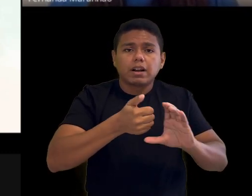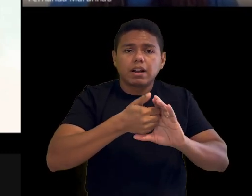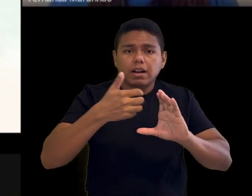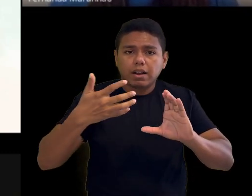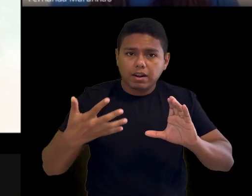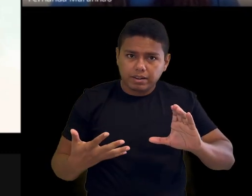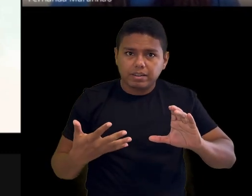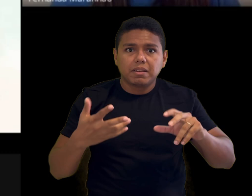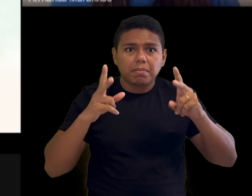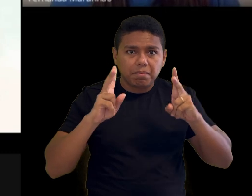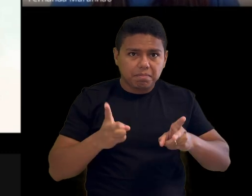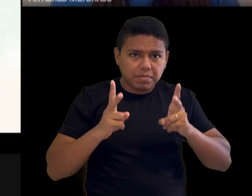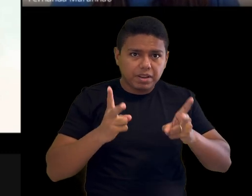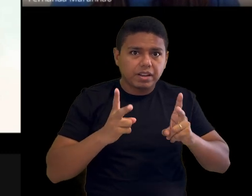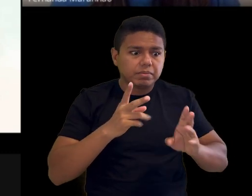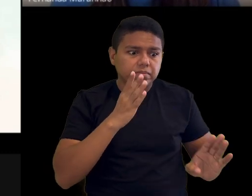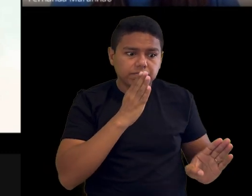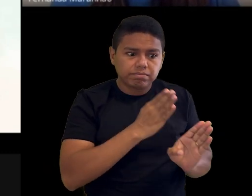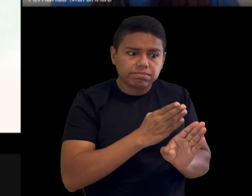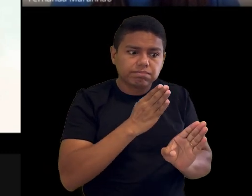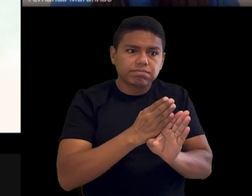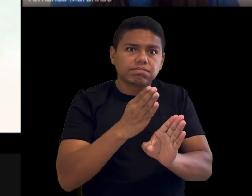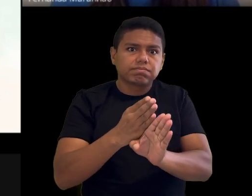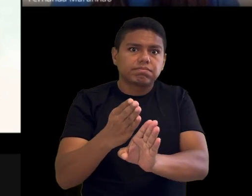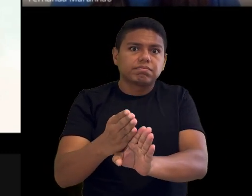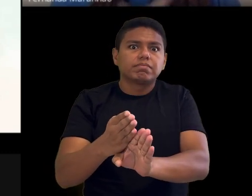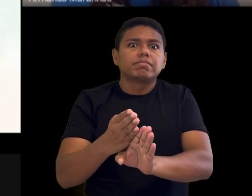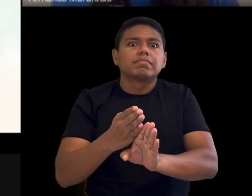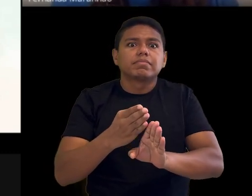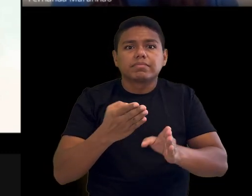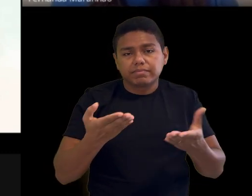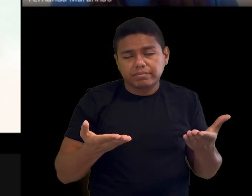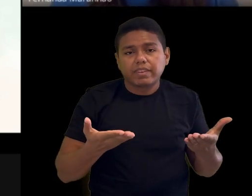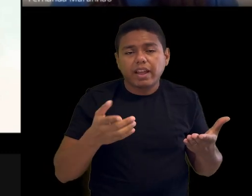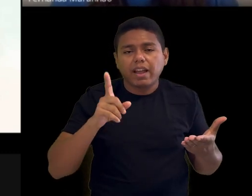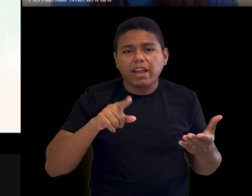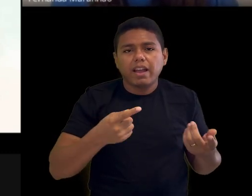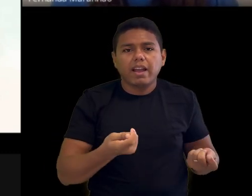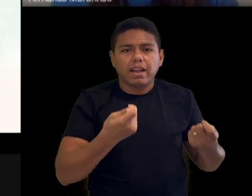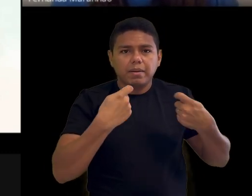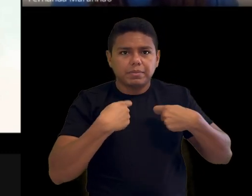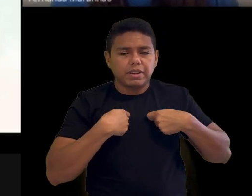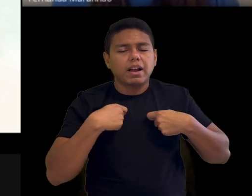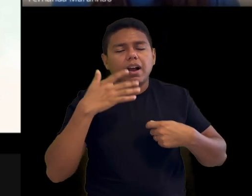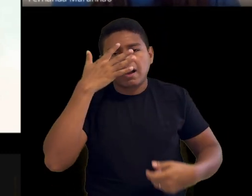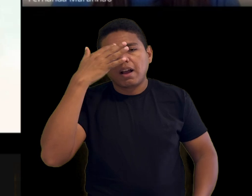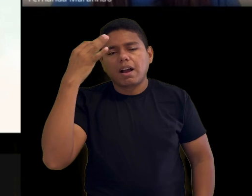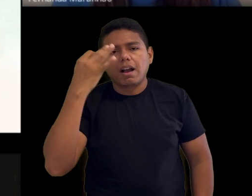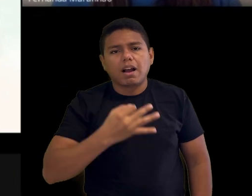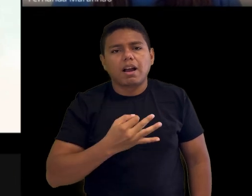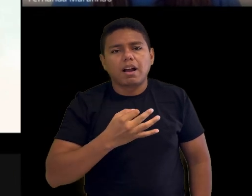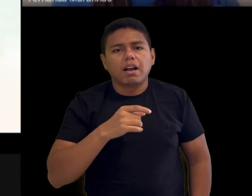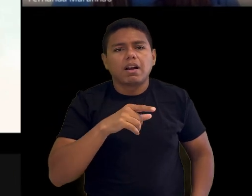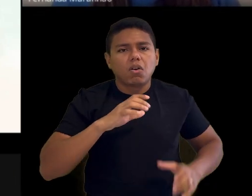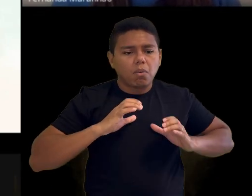níveis quantitativos de beta-HCG serão os fatores definidores da conduta para essa paciente. Então, a reunião das características